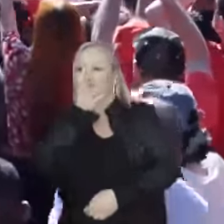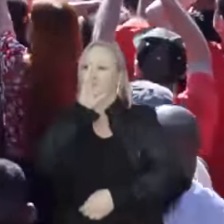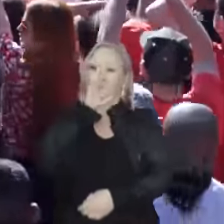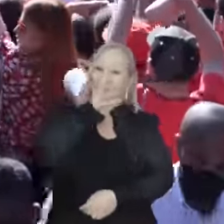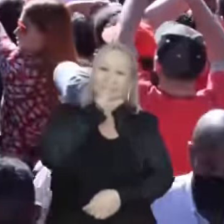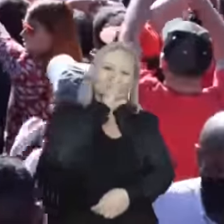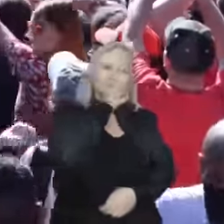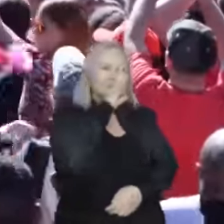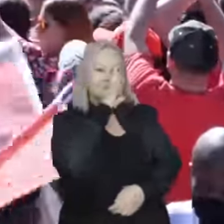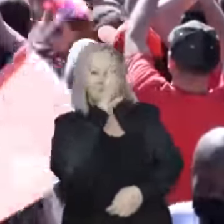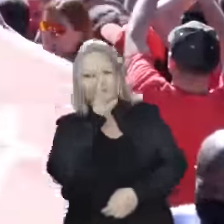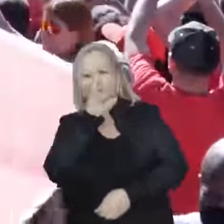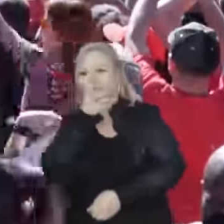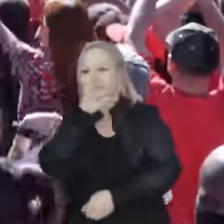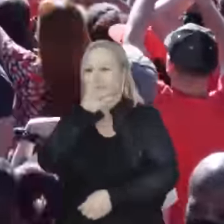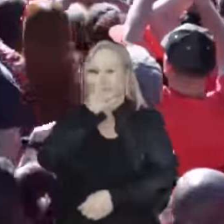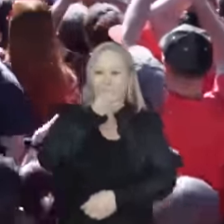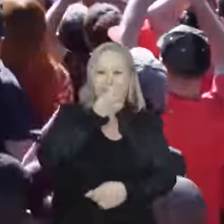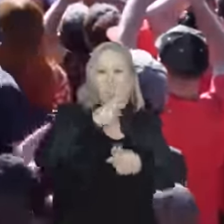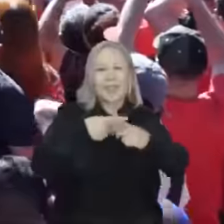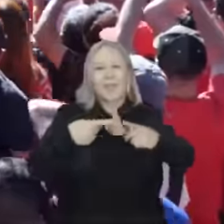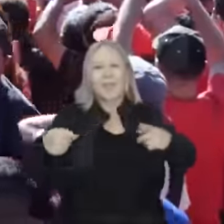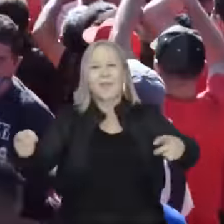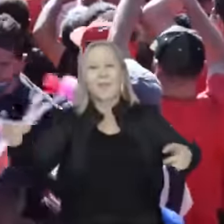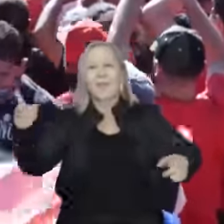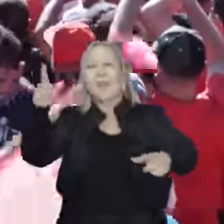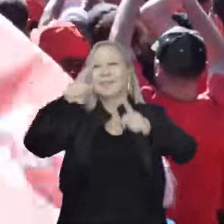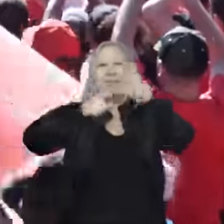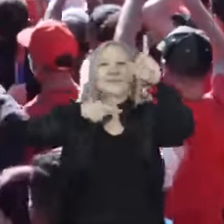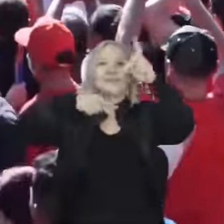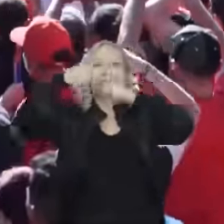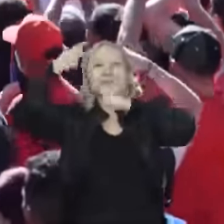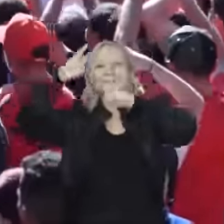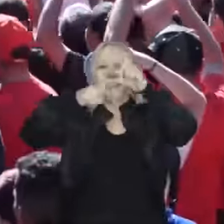calar, mas essa estrela não vai se